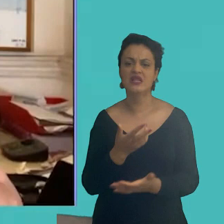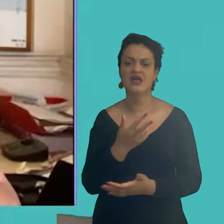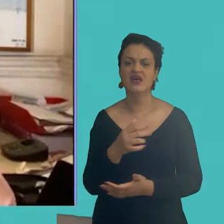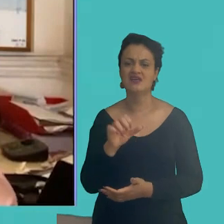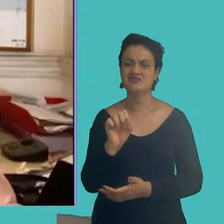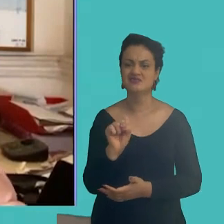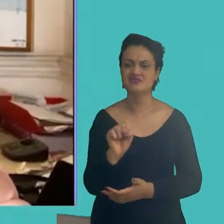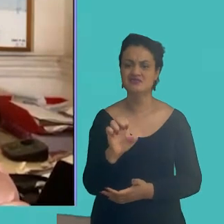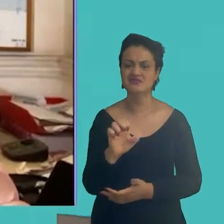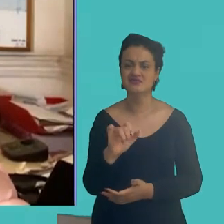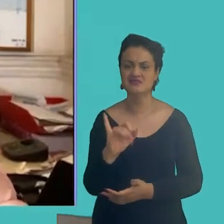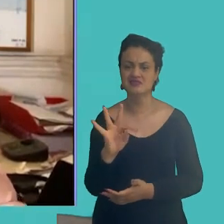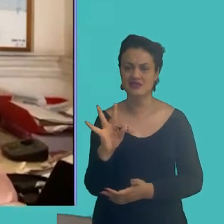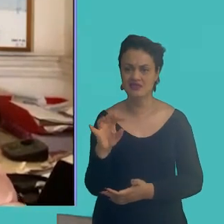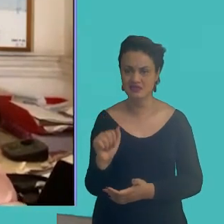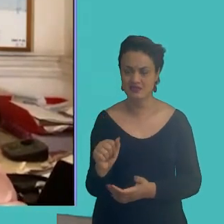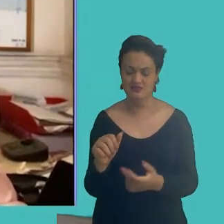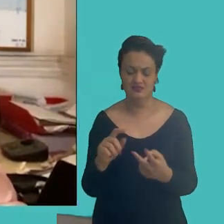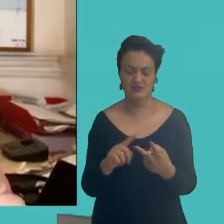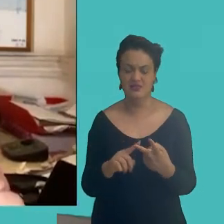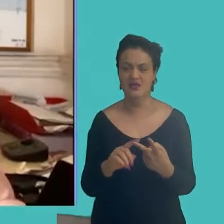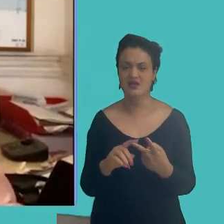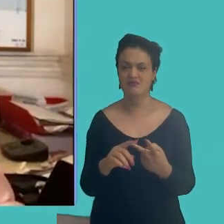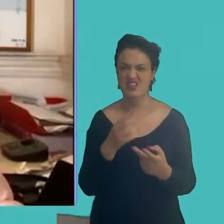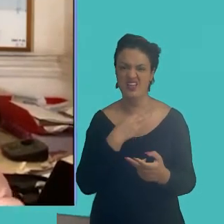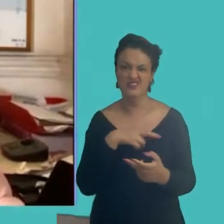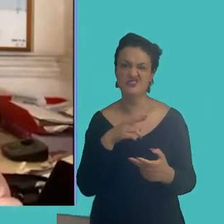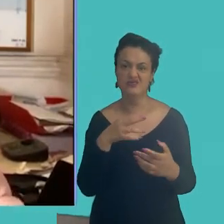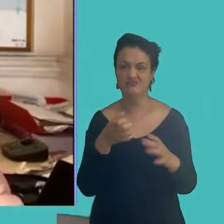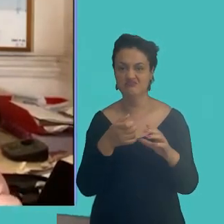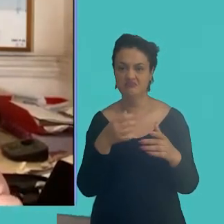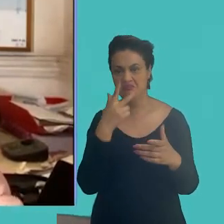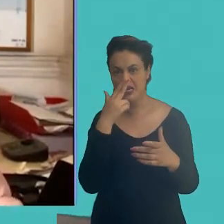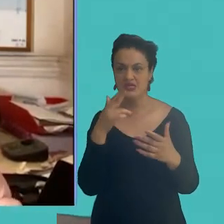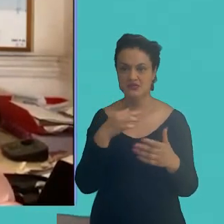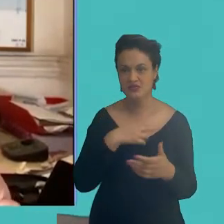de comportamentos com grande